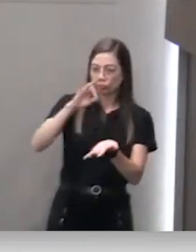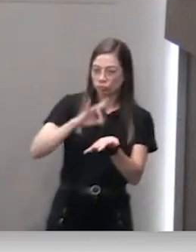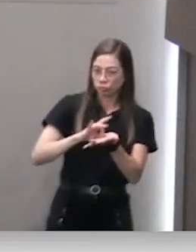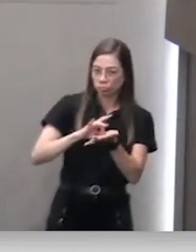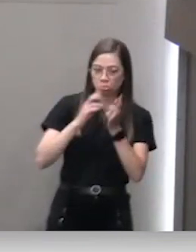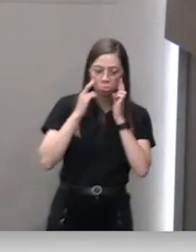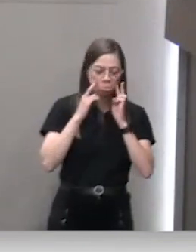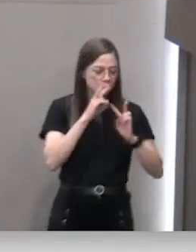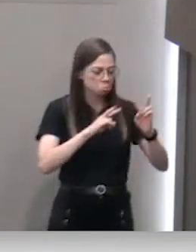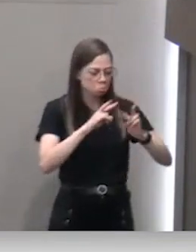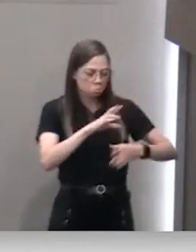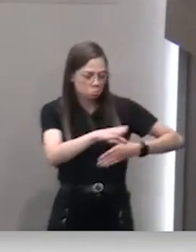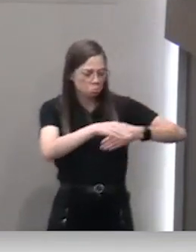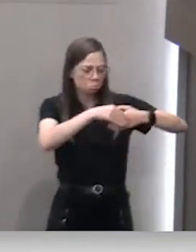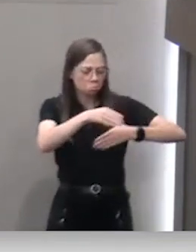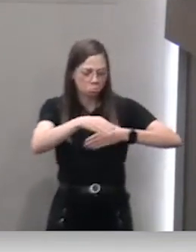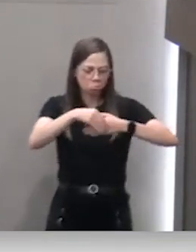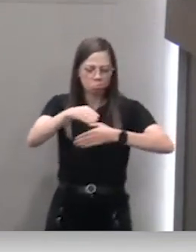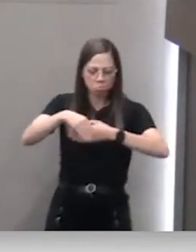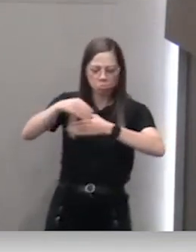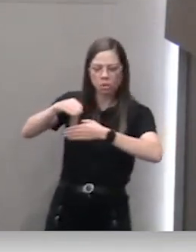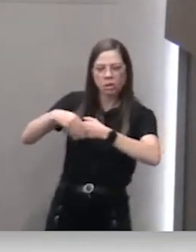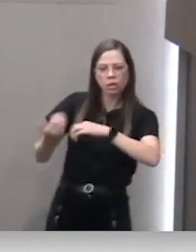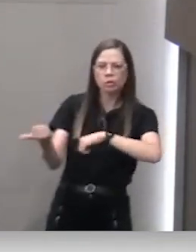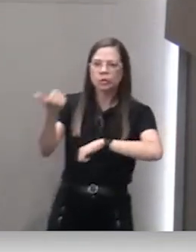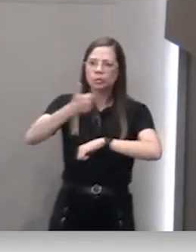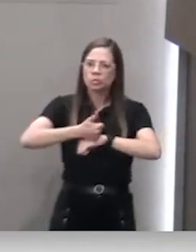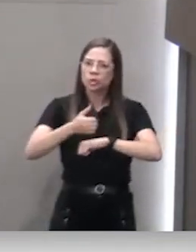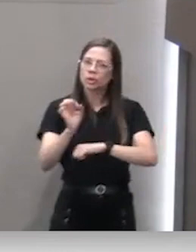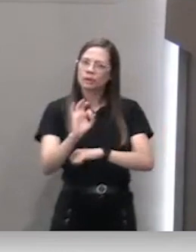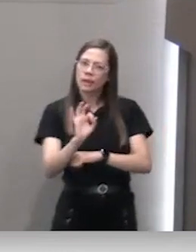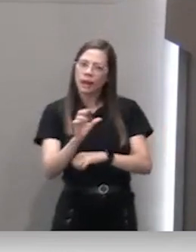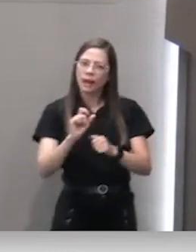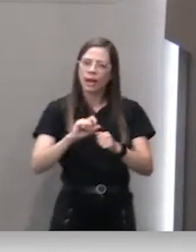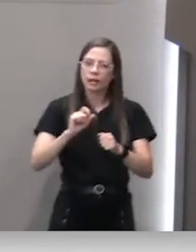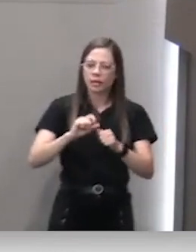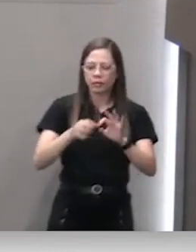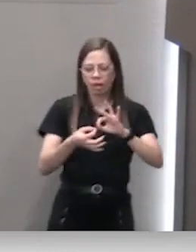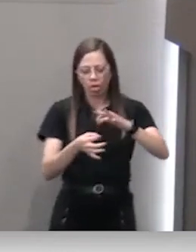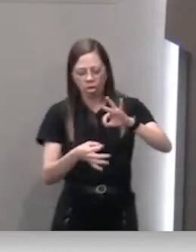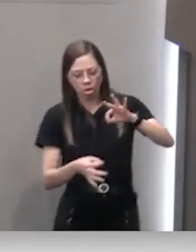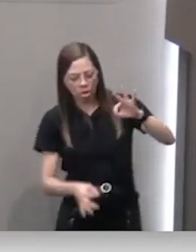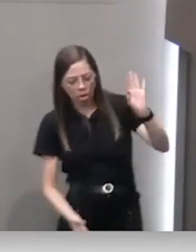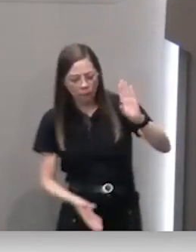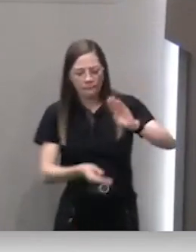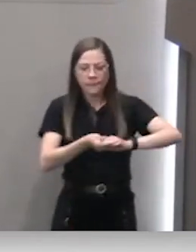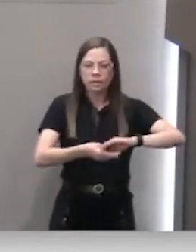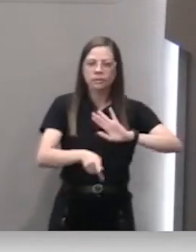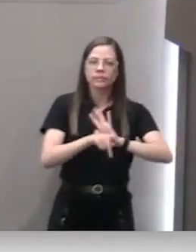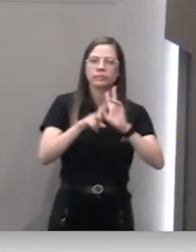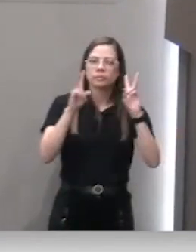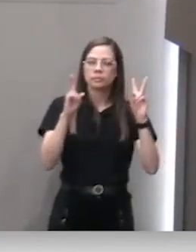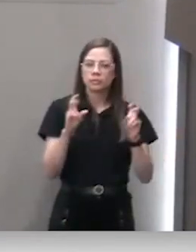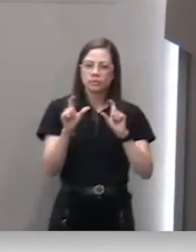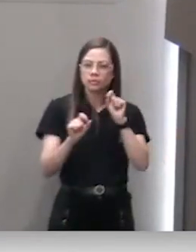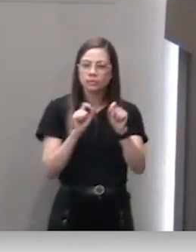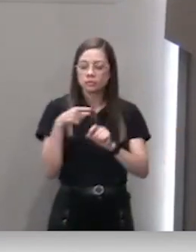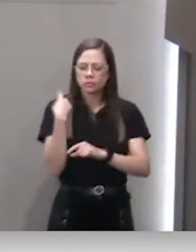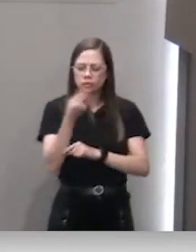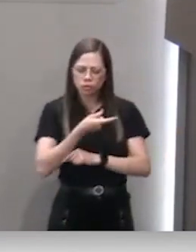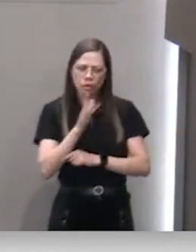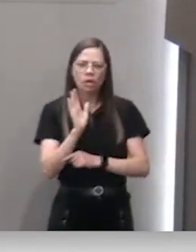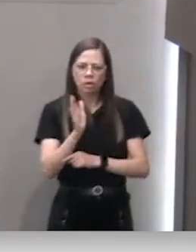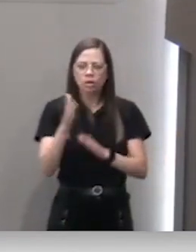as emendas supressivas, não olhou o substitutivo, fez um longo arrazoado sobre esses temas, que nós